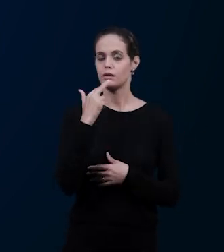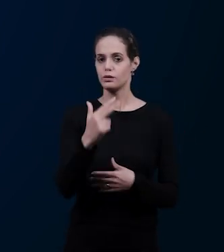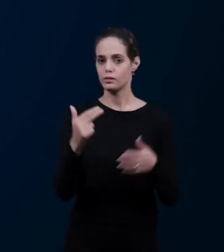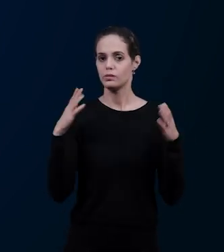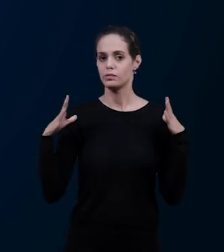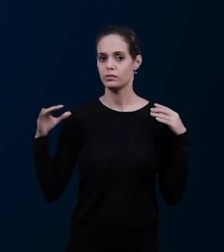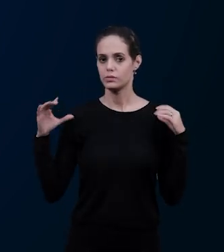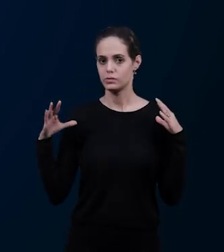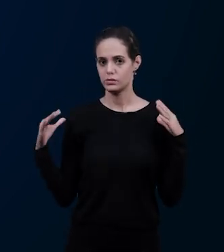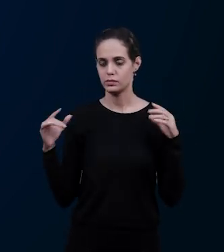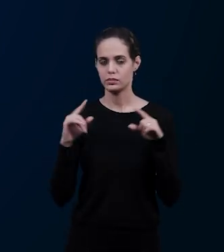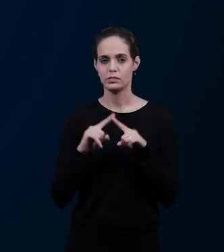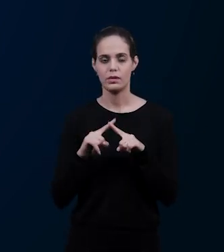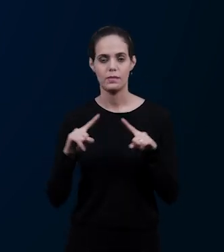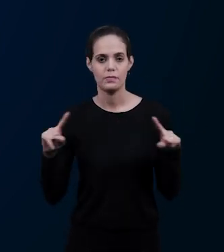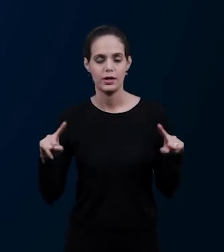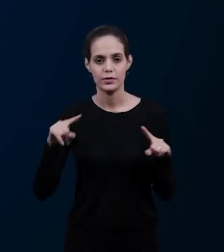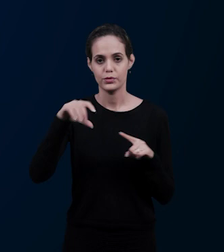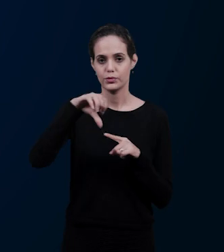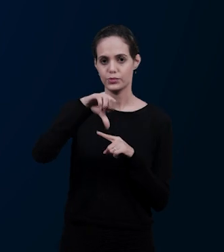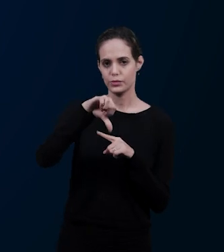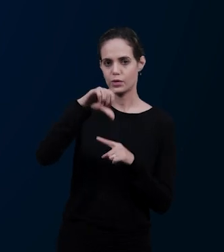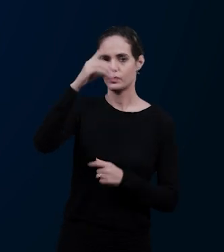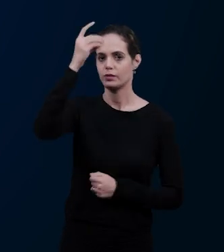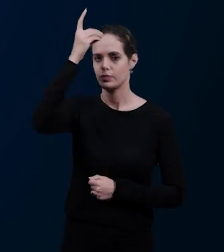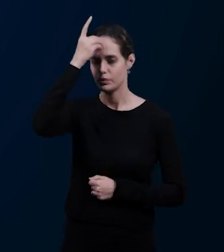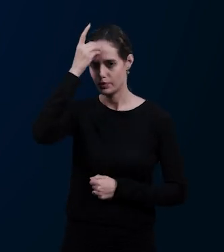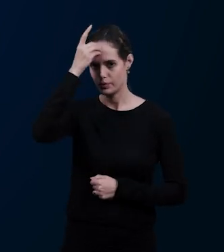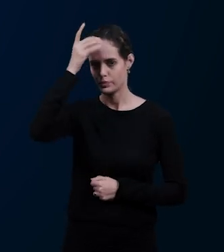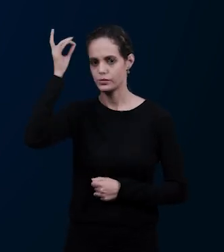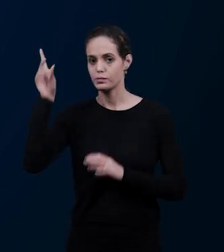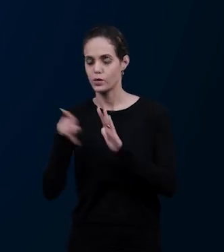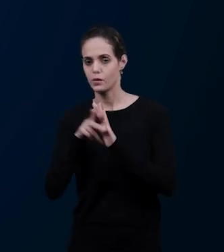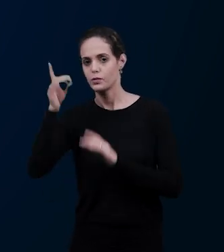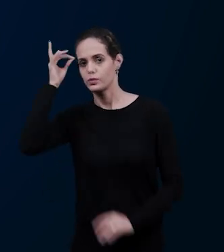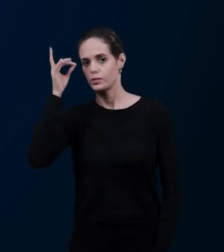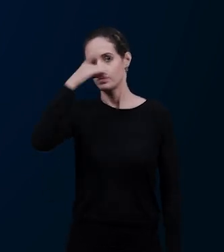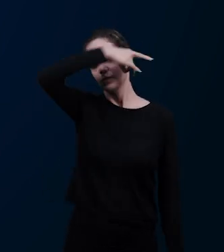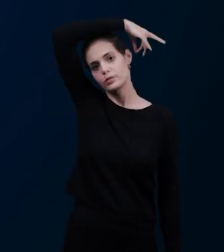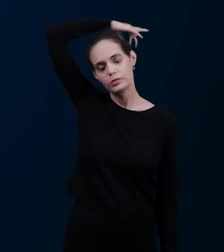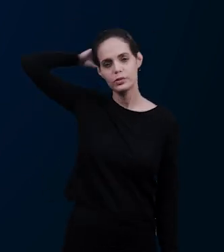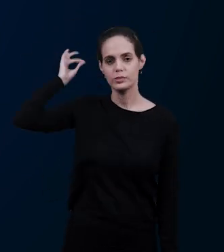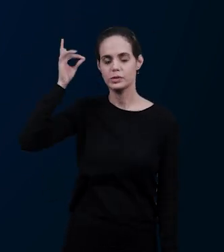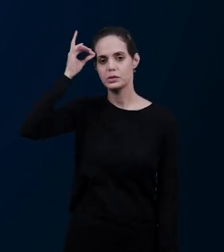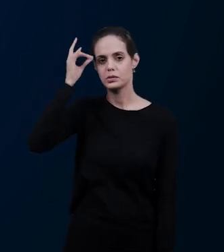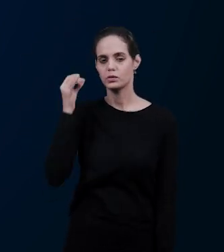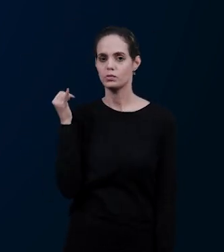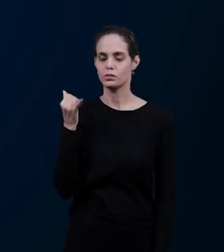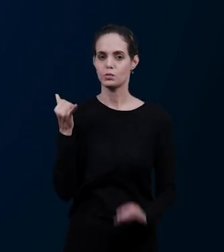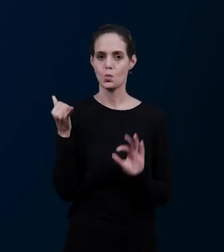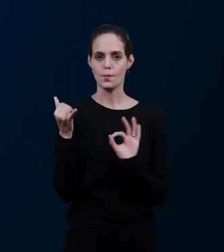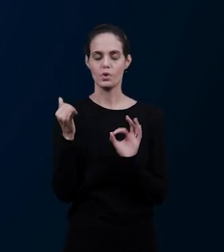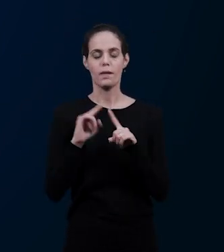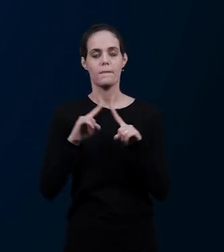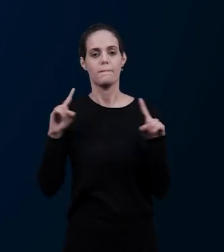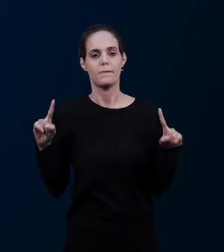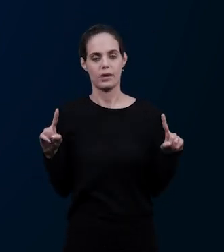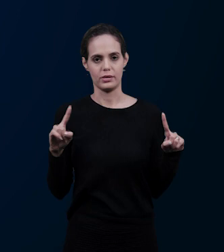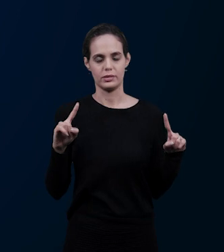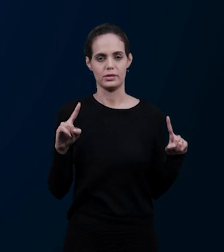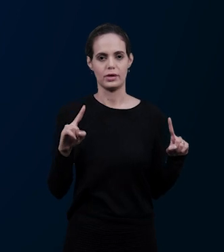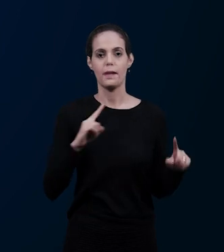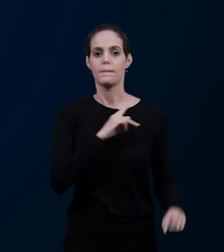estranhas. Porém, dos 9 dons espirituais, este foi o dom em que ele não usou. E Paulo